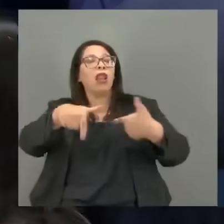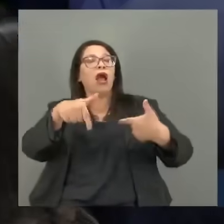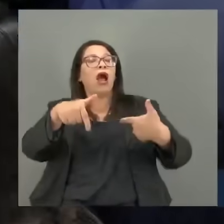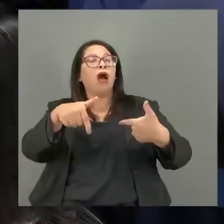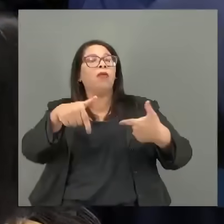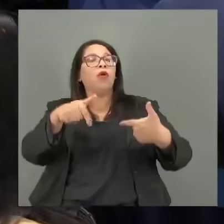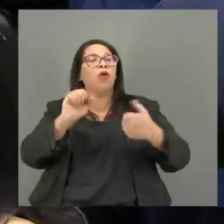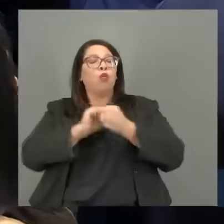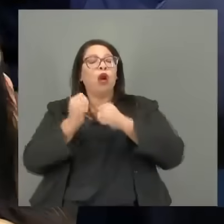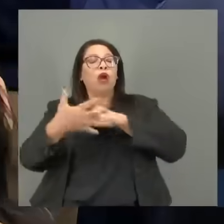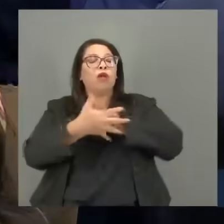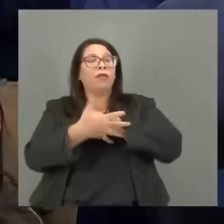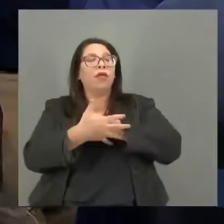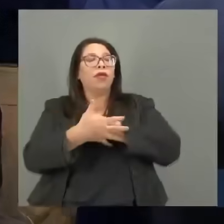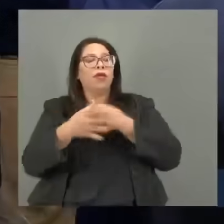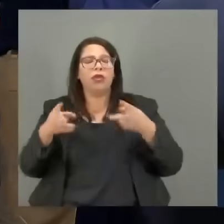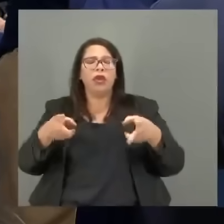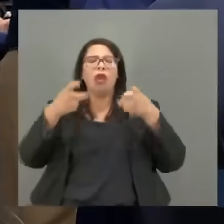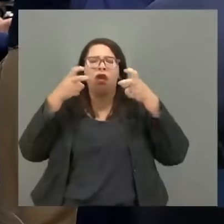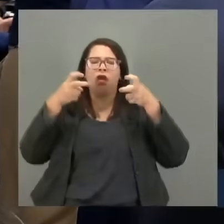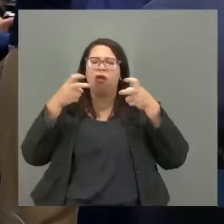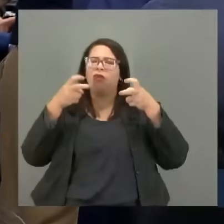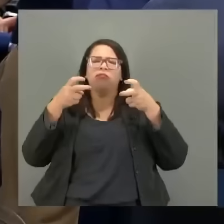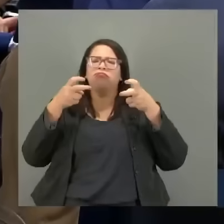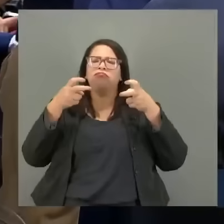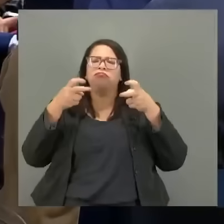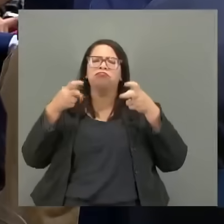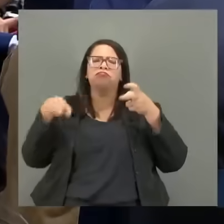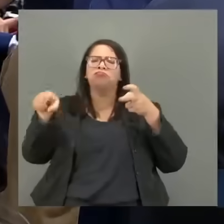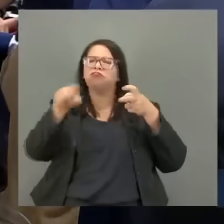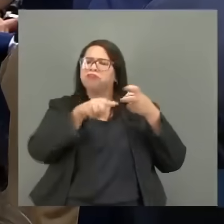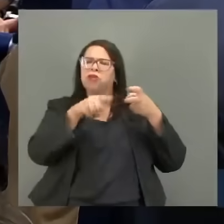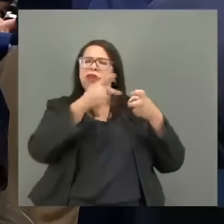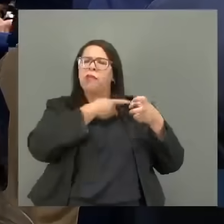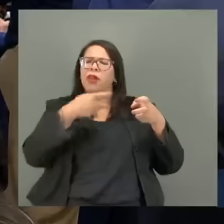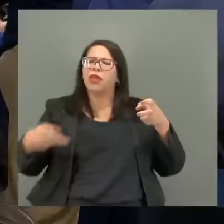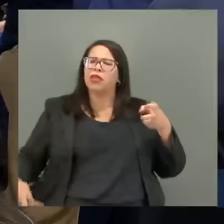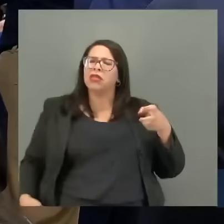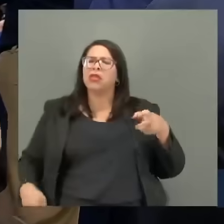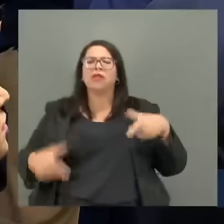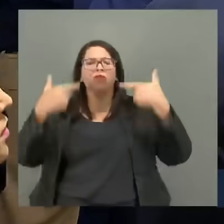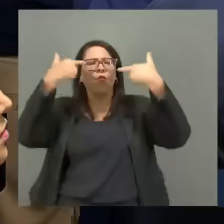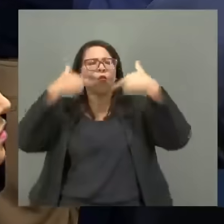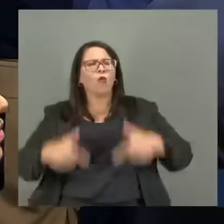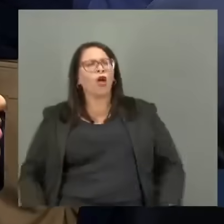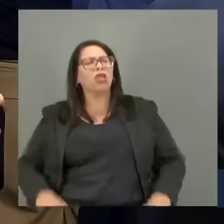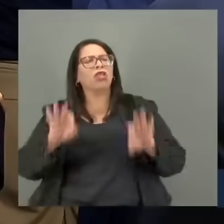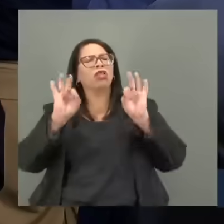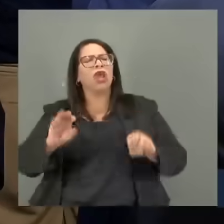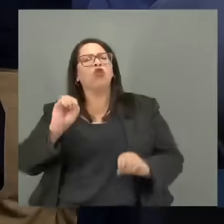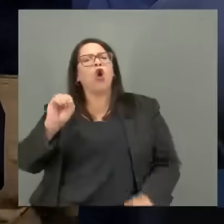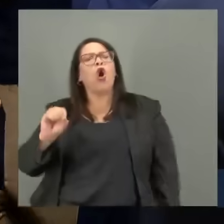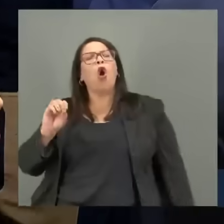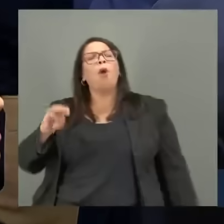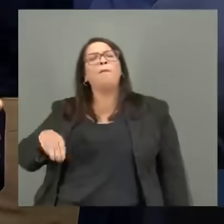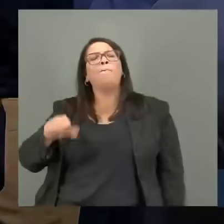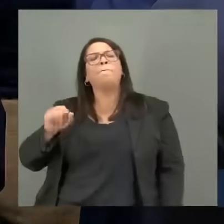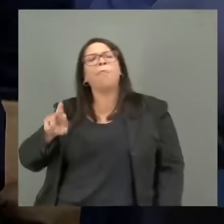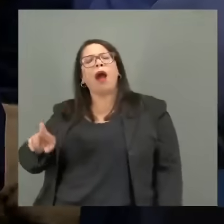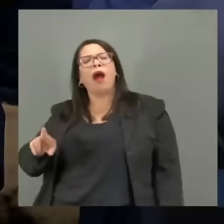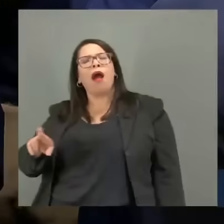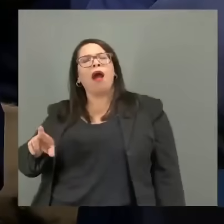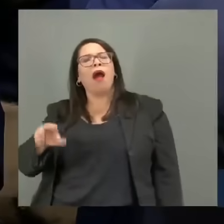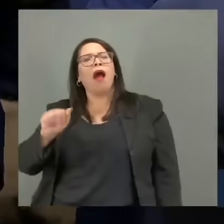percebi nenhuma imparcialidade do presidente naquele momento. Respeito à pessoa, mas a